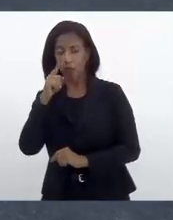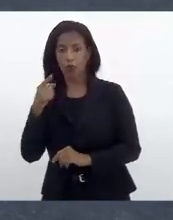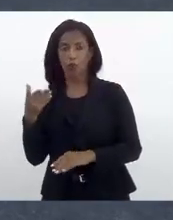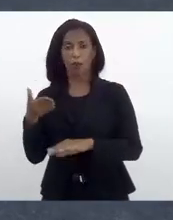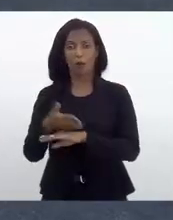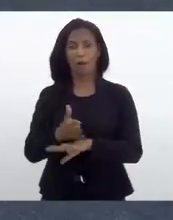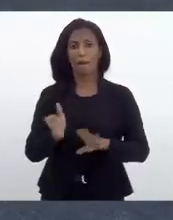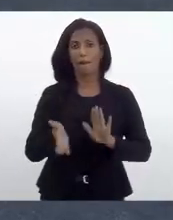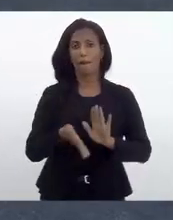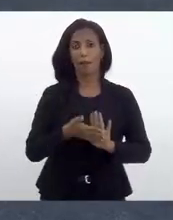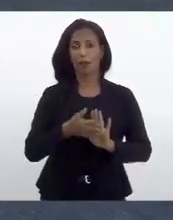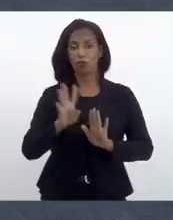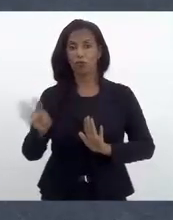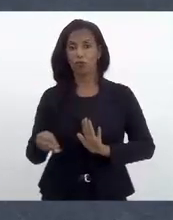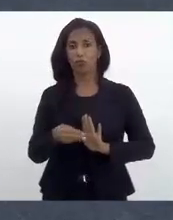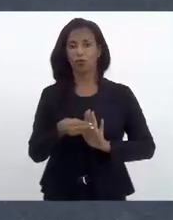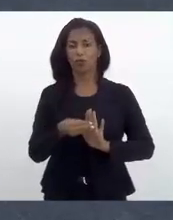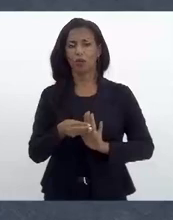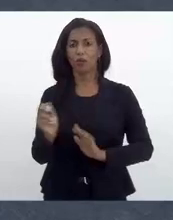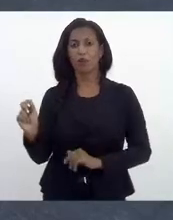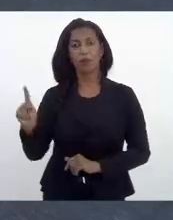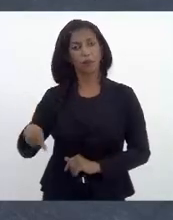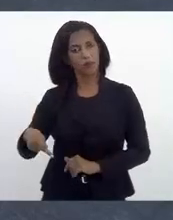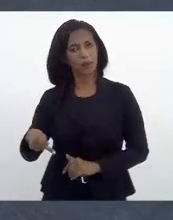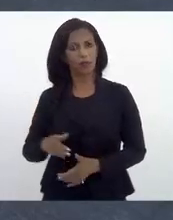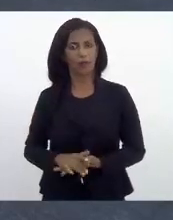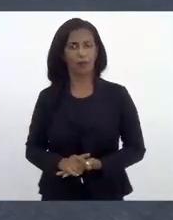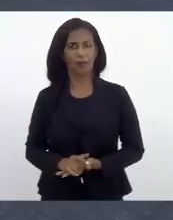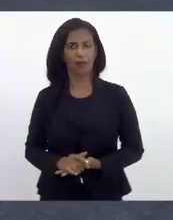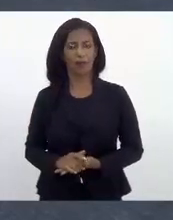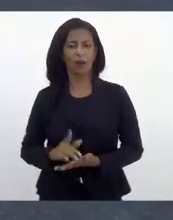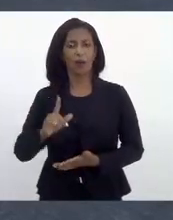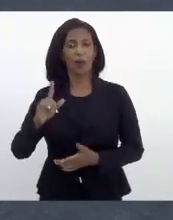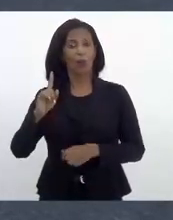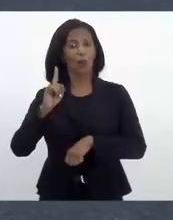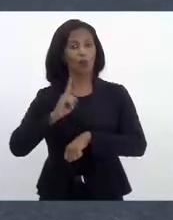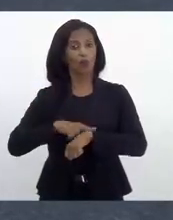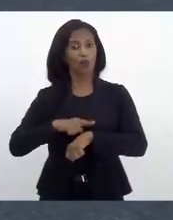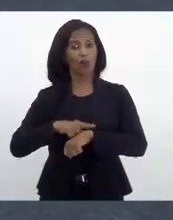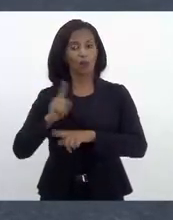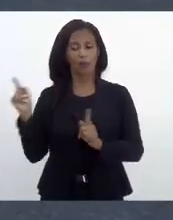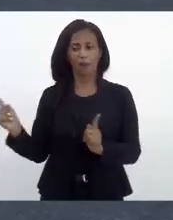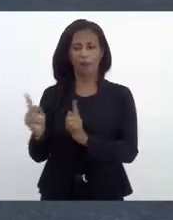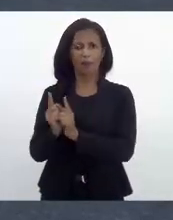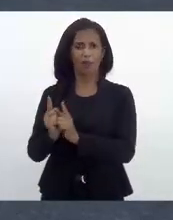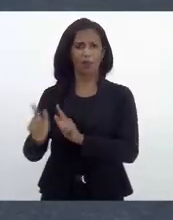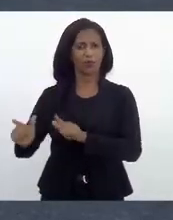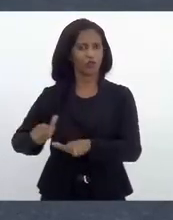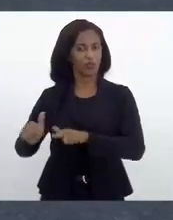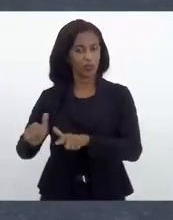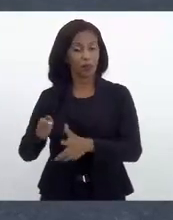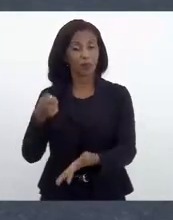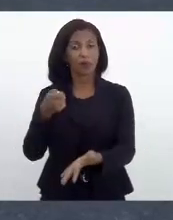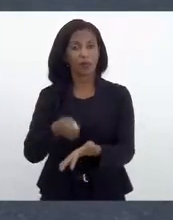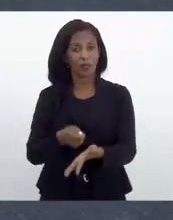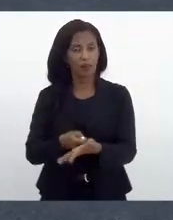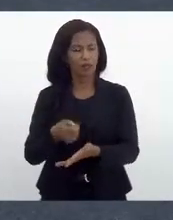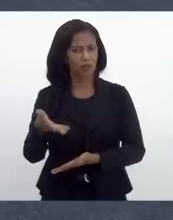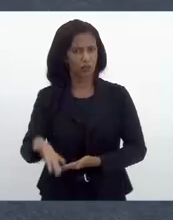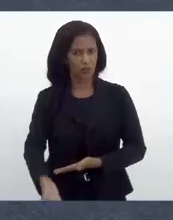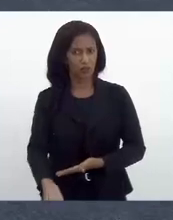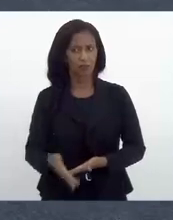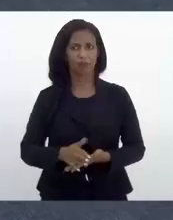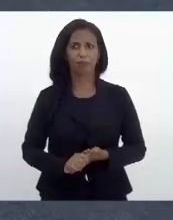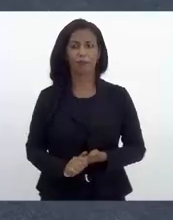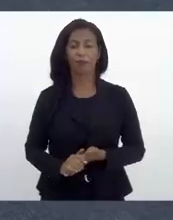com o mandato de injunção e se aposentar com menos tempo de serviço o eu queria garantir aqui presidente